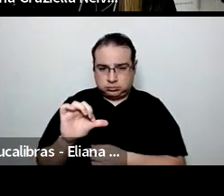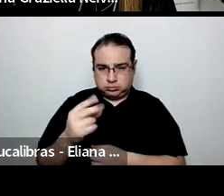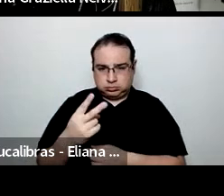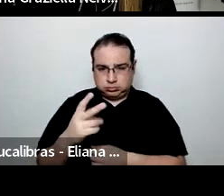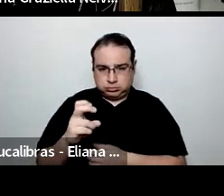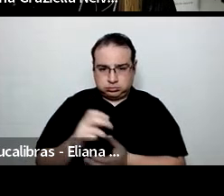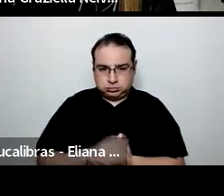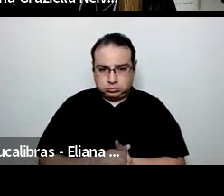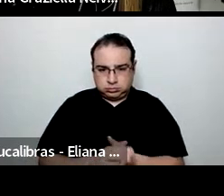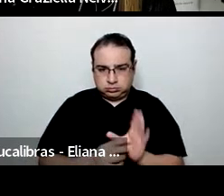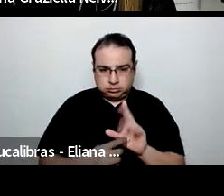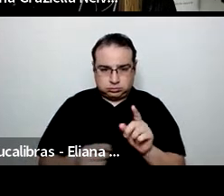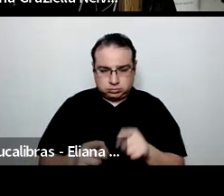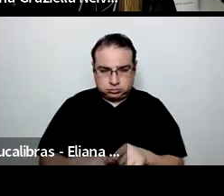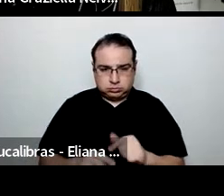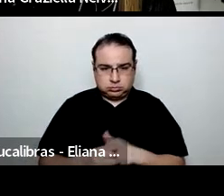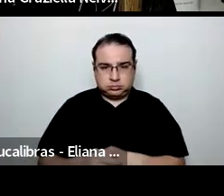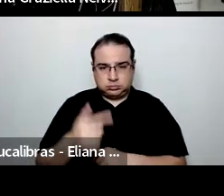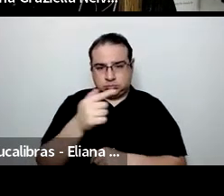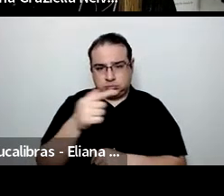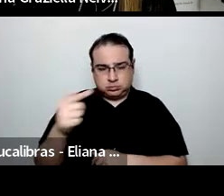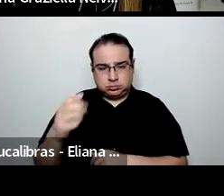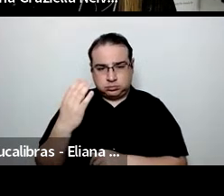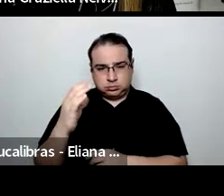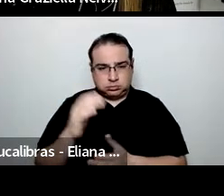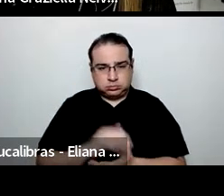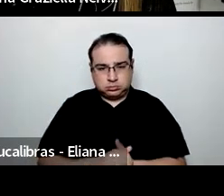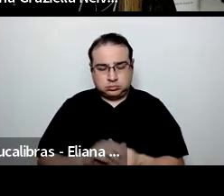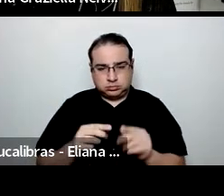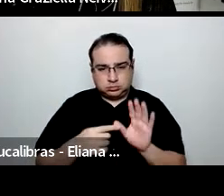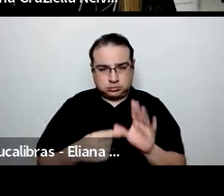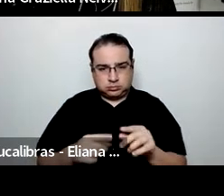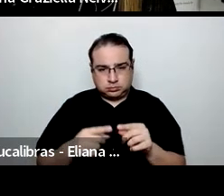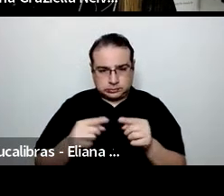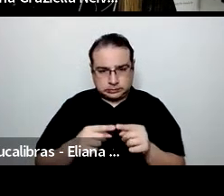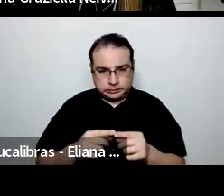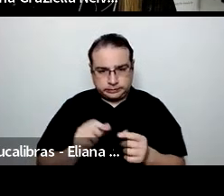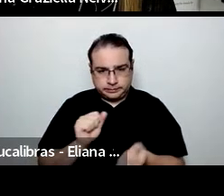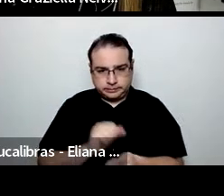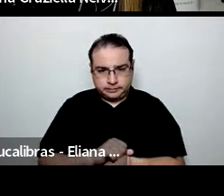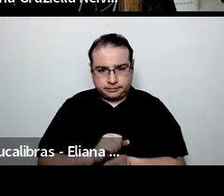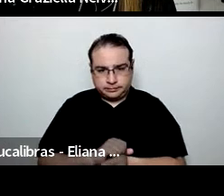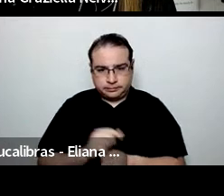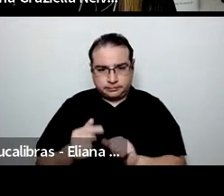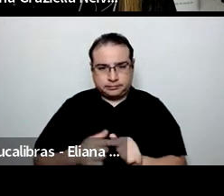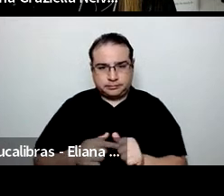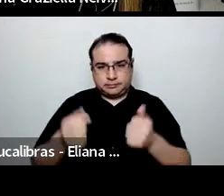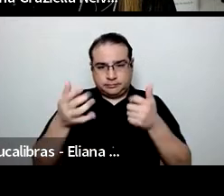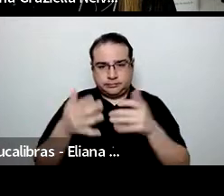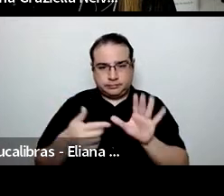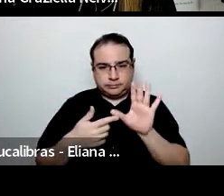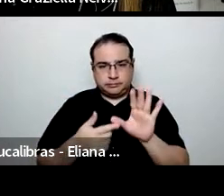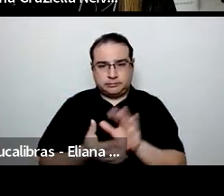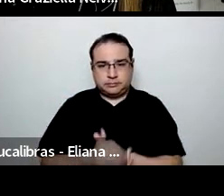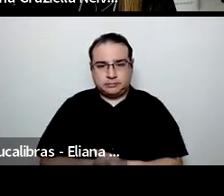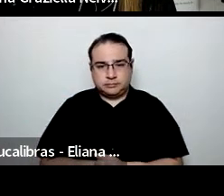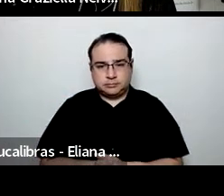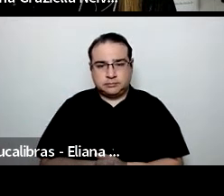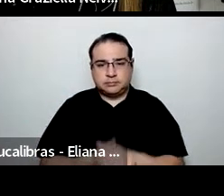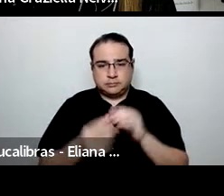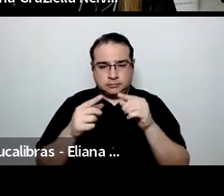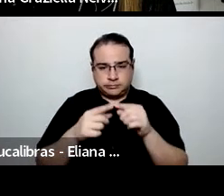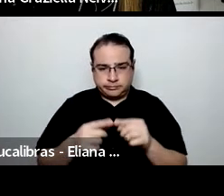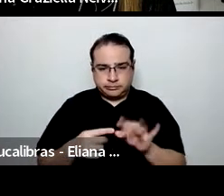2995 67 com centavos apenas o que diz respeito à questão é da